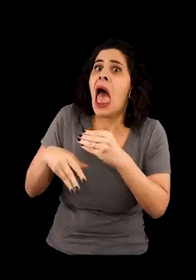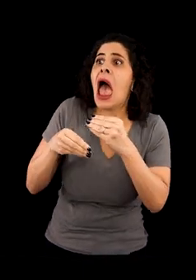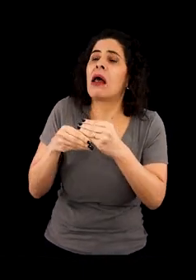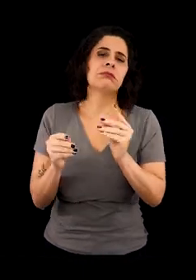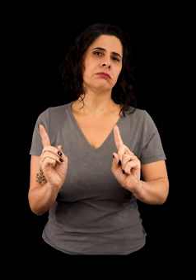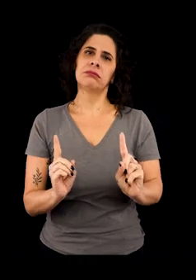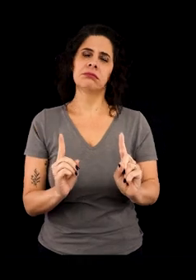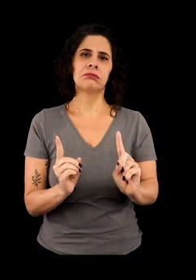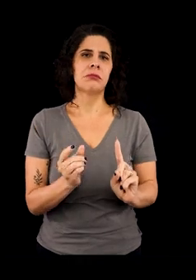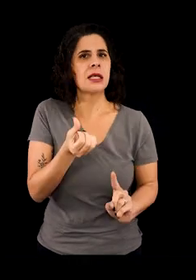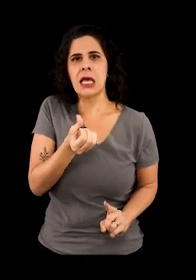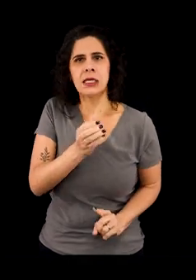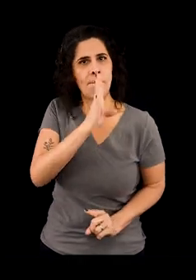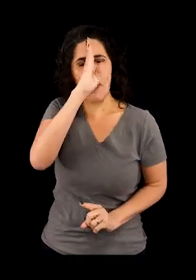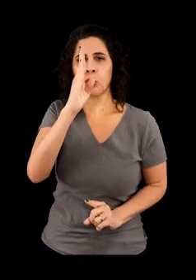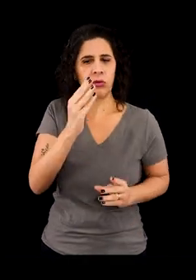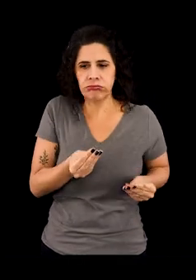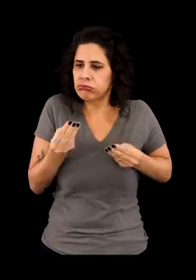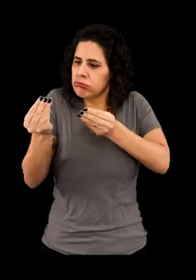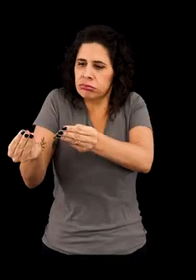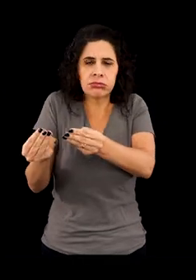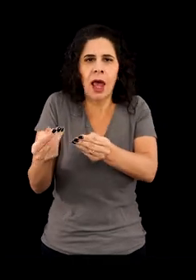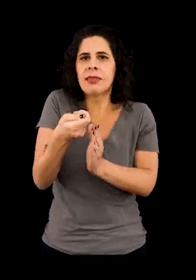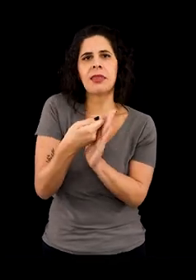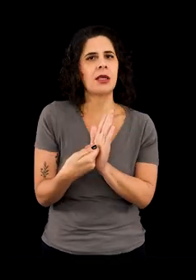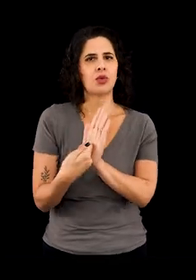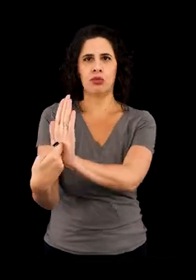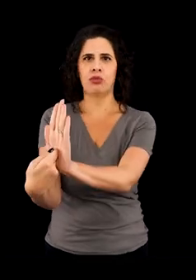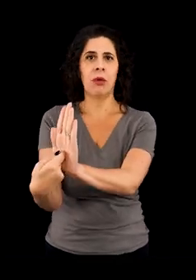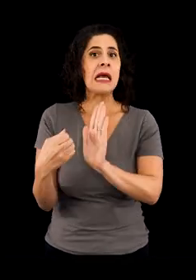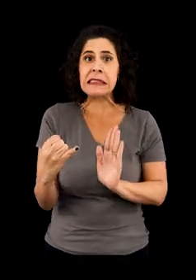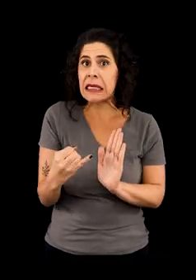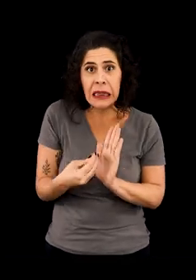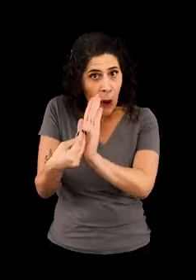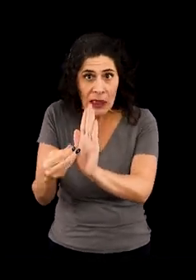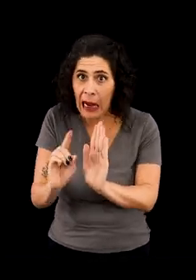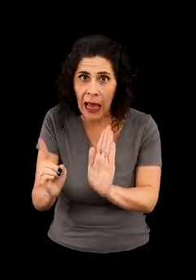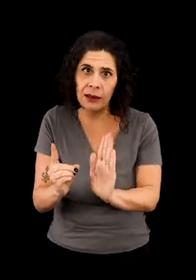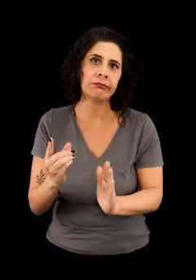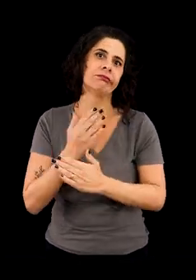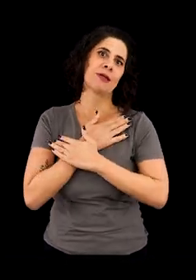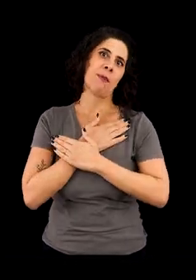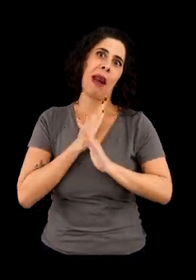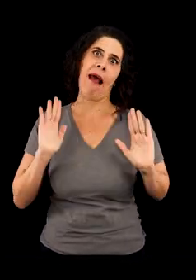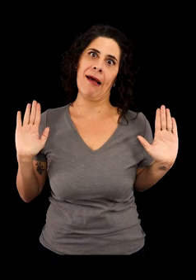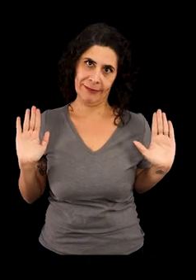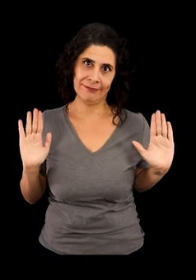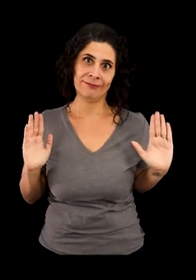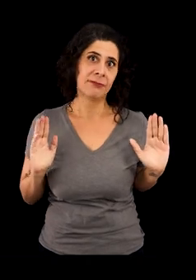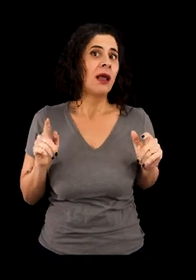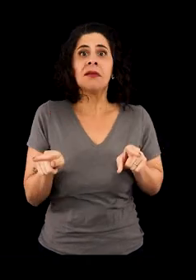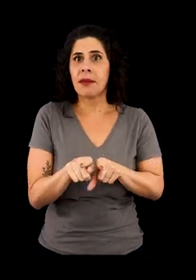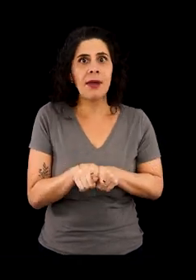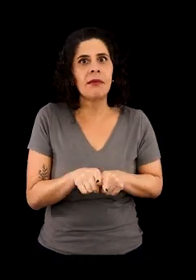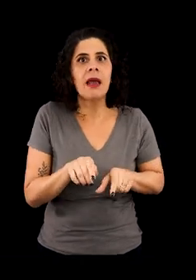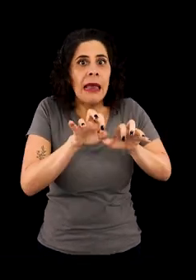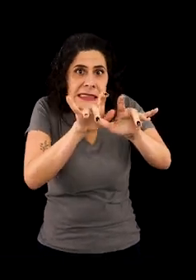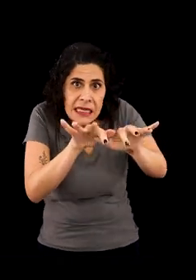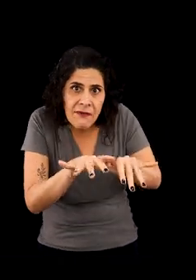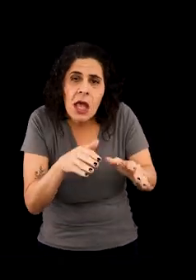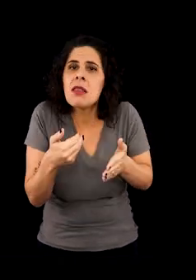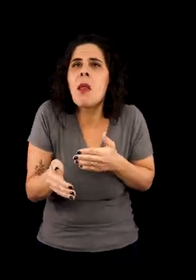Às 6 horas tem que estar na mão do chefe de redação, senão você perdeu o emprego. Segundo, você aprende a escrever com ou